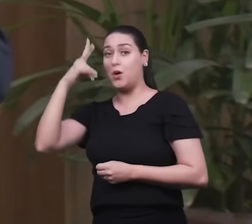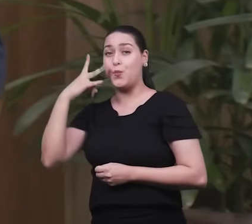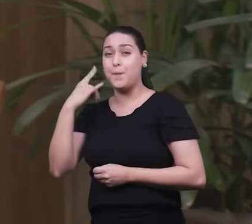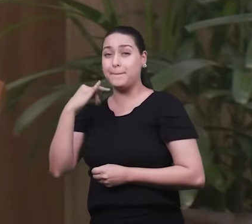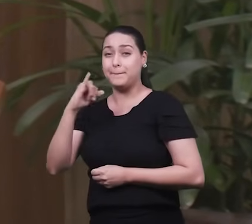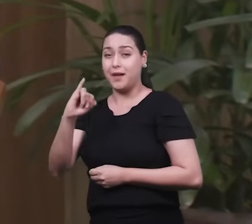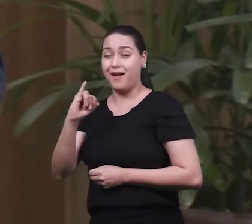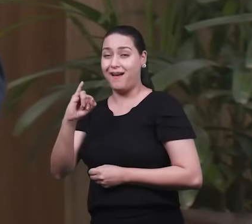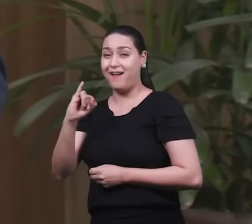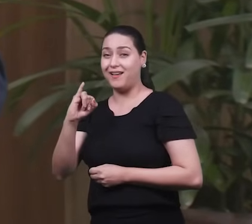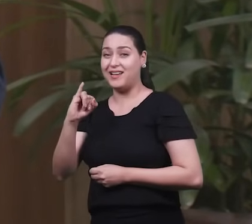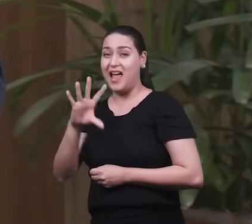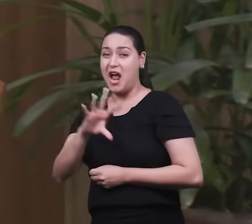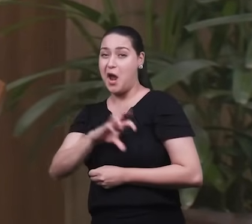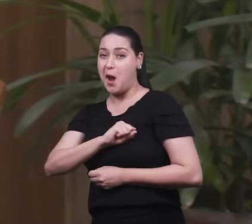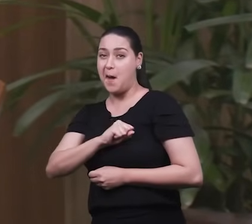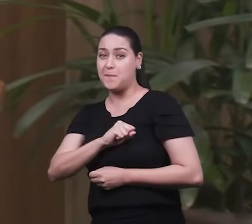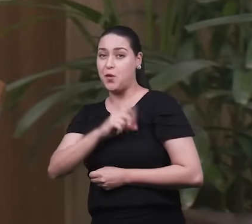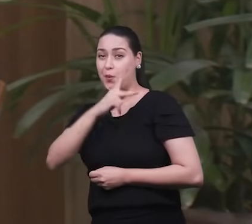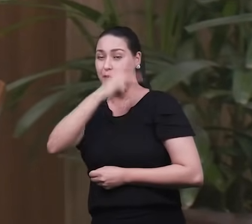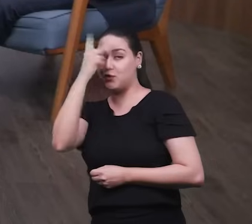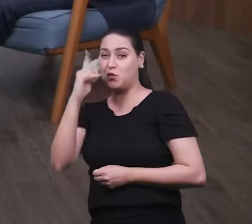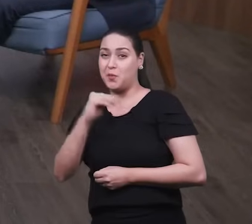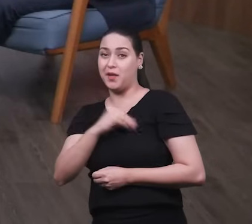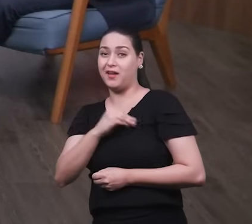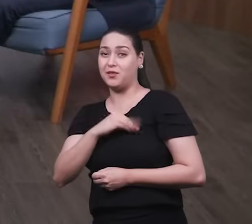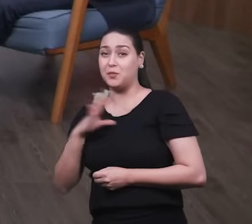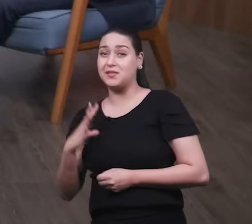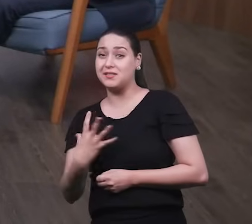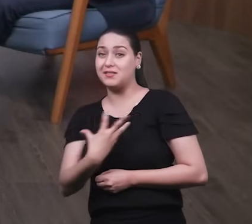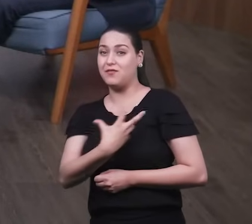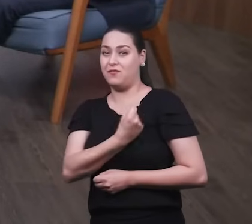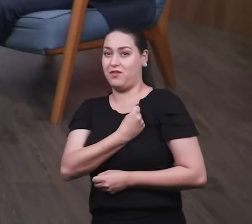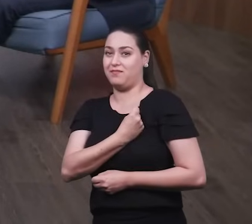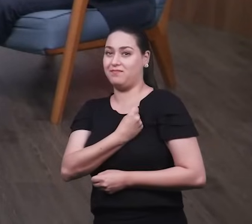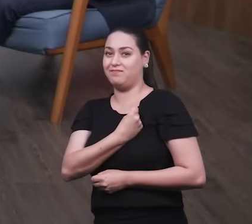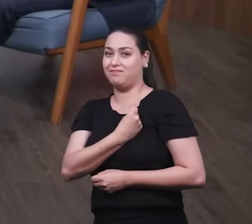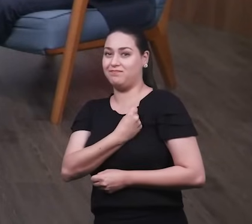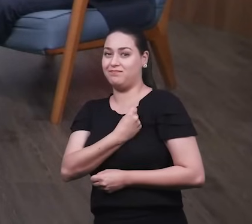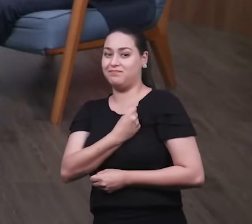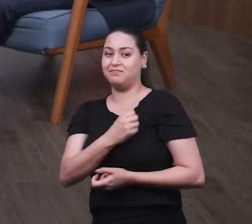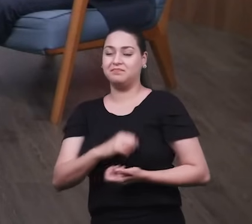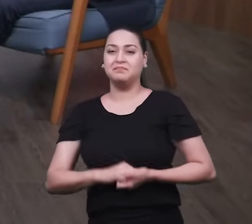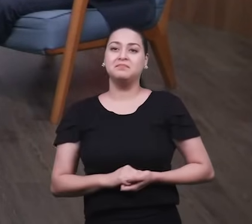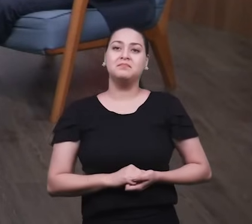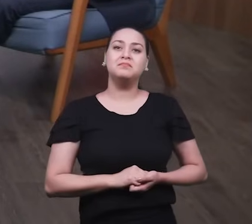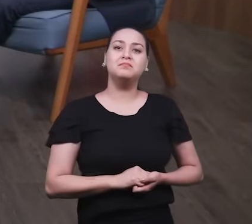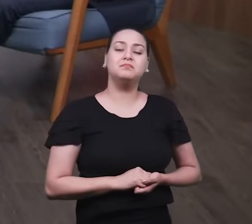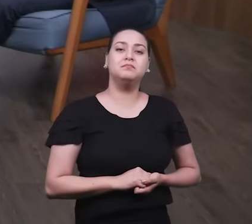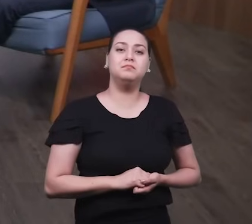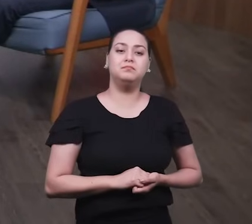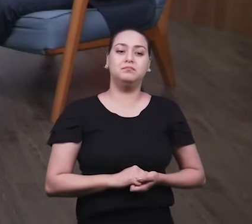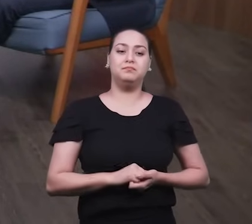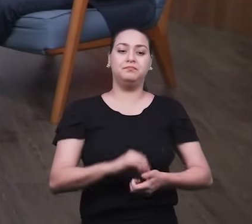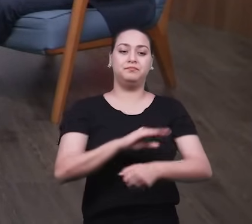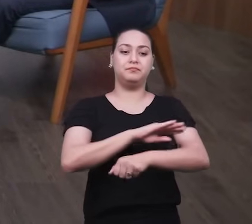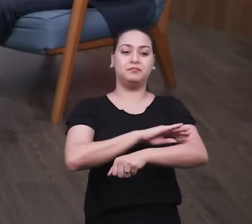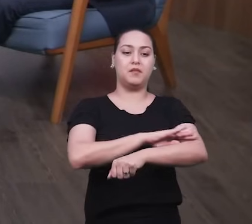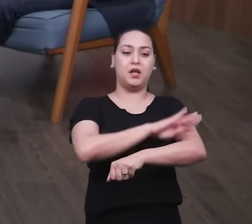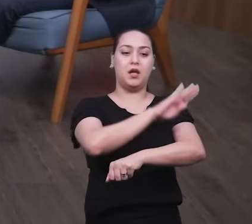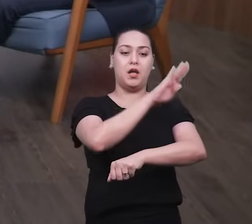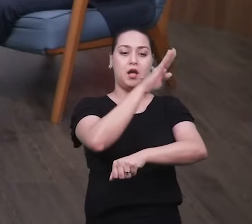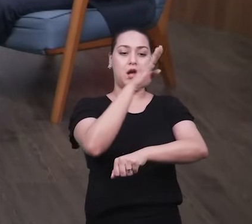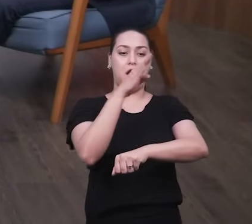pelo pecador para salvá-lo. Mas vamos aqui. Adriano, monte da mirra, outeiro